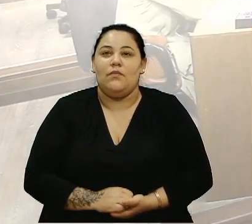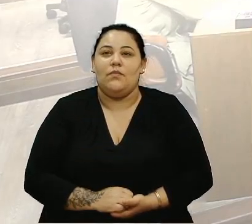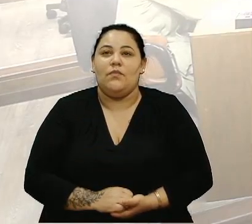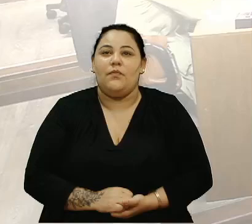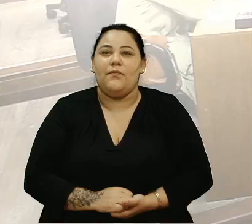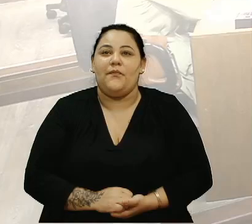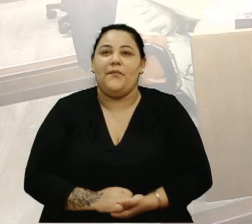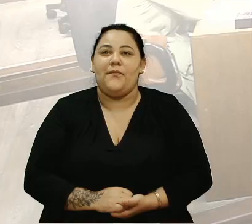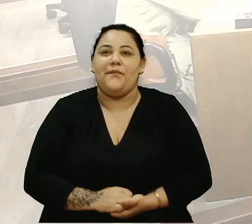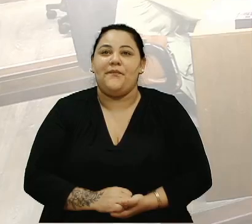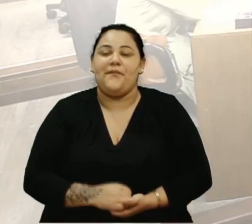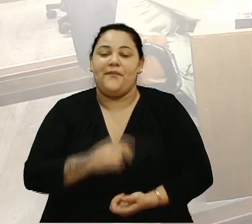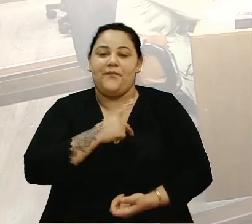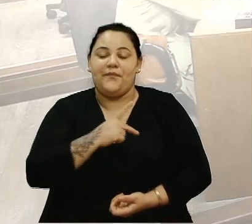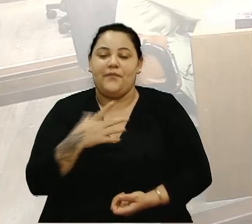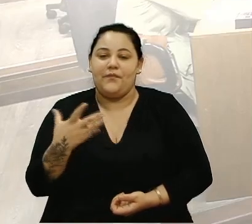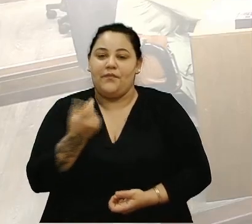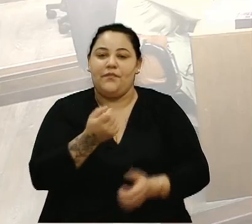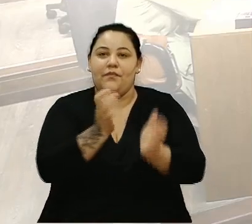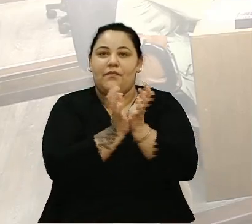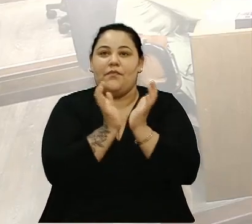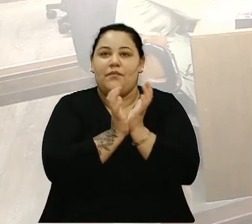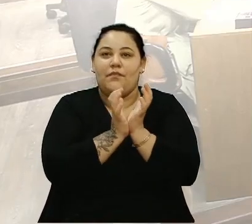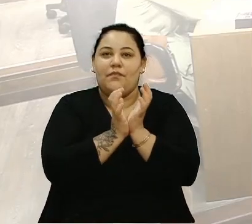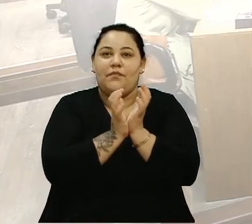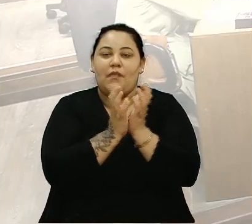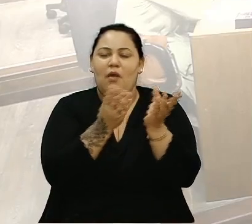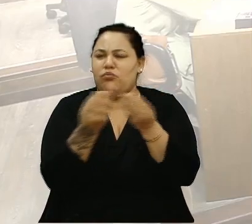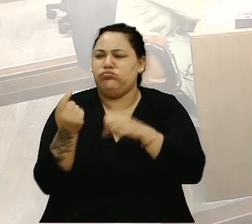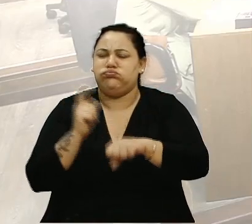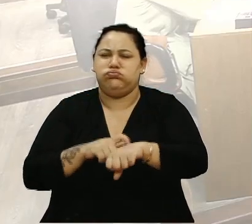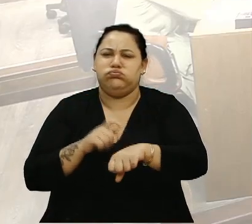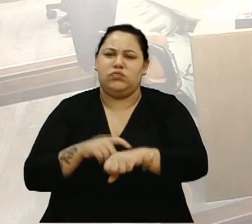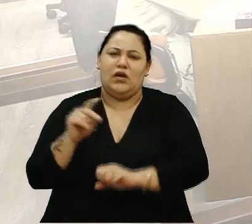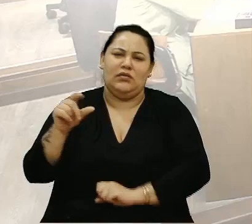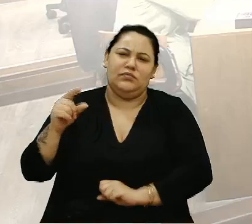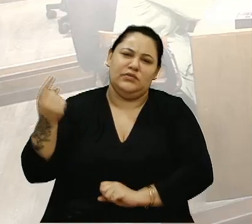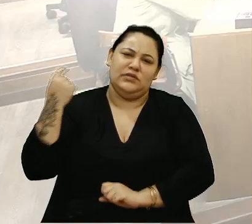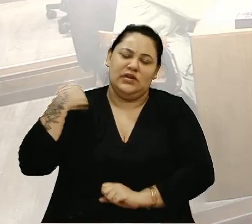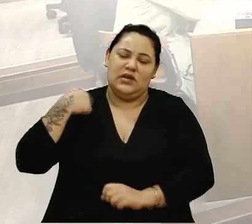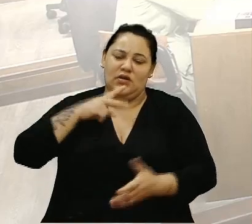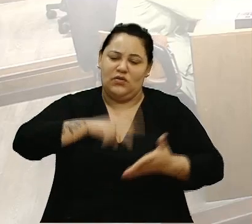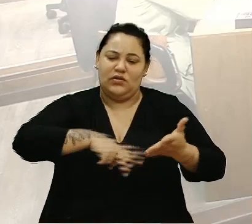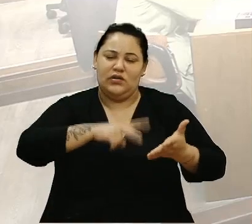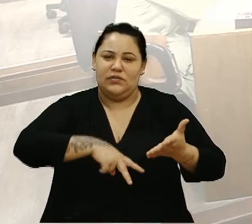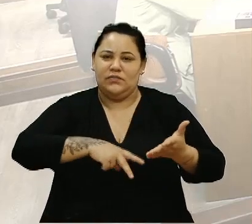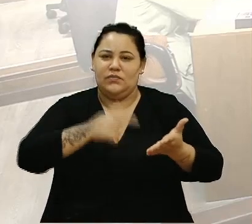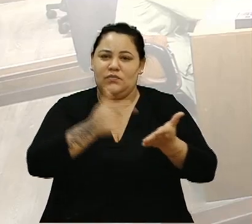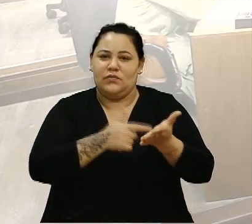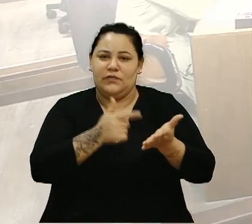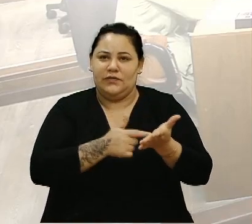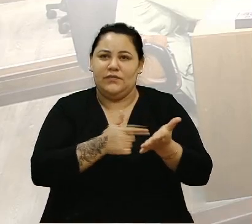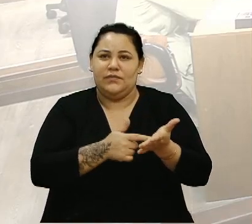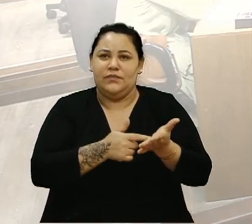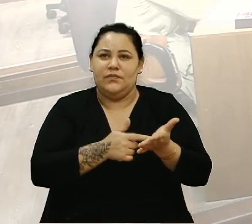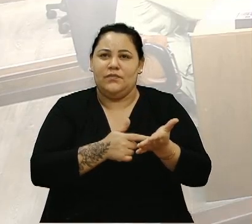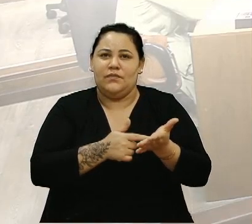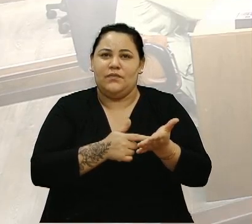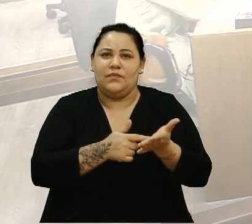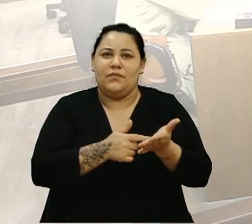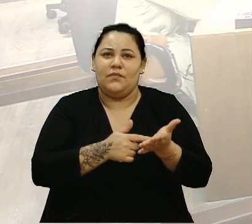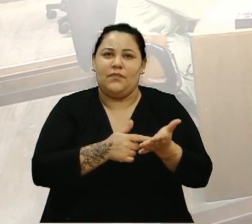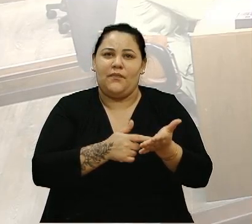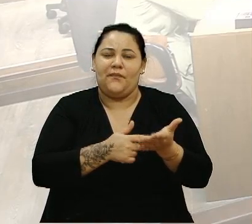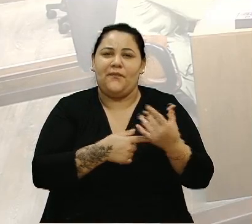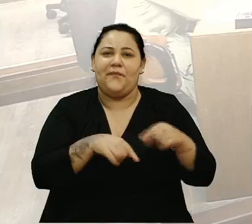Senhora presidente, caros colegas, há muito tempo atrás eu li um livro chamado Freakonomics. O nome é feio, mas é